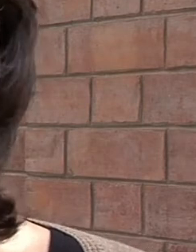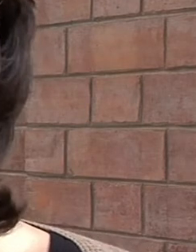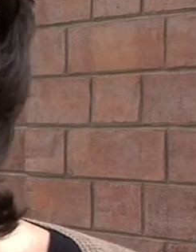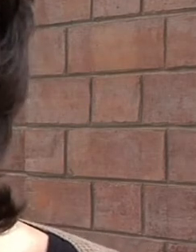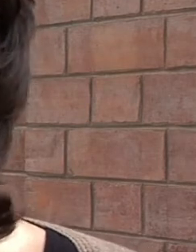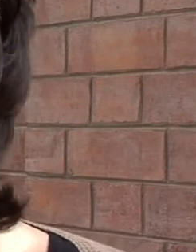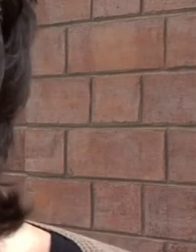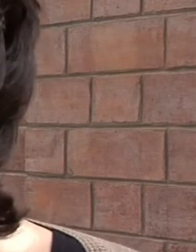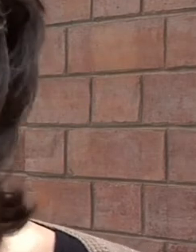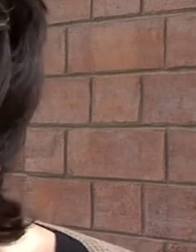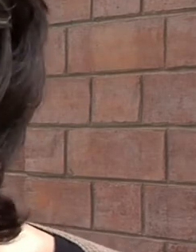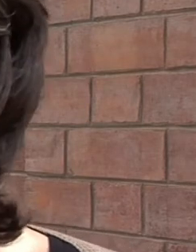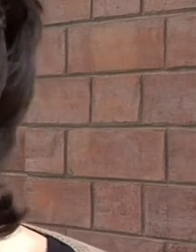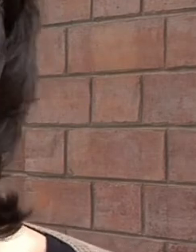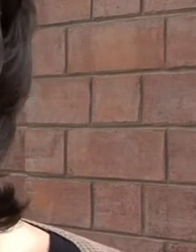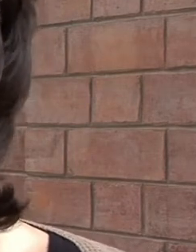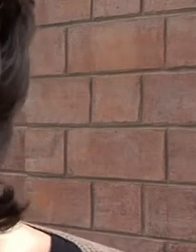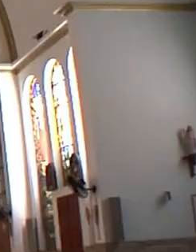a arquitetura só faz sentido se aquela arte estiver lá.